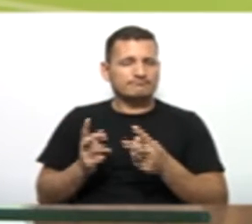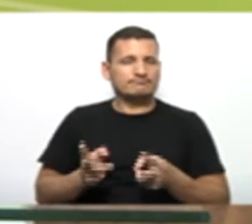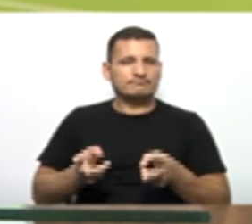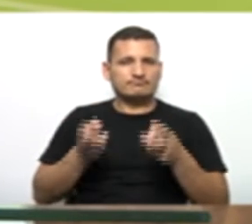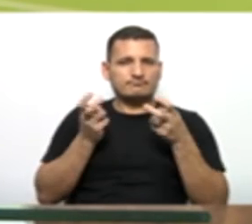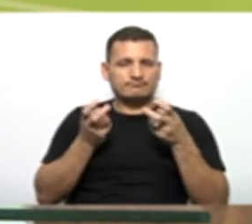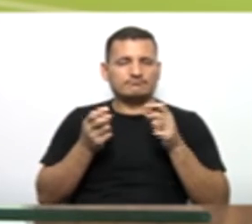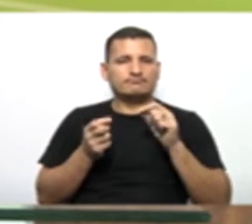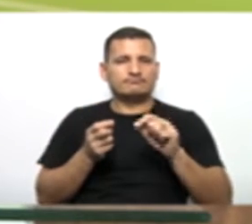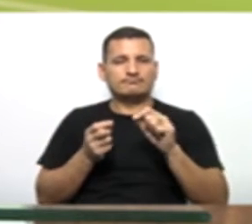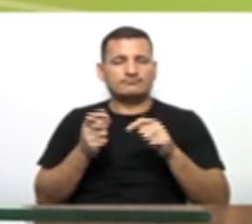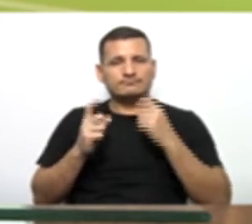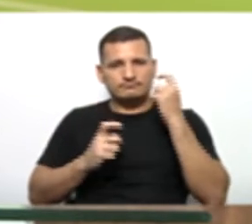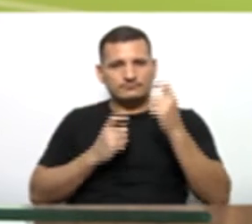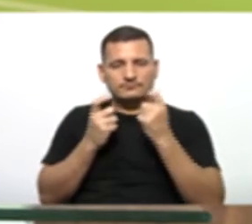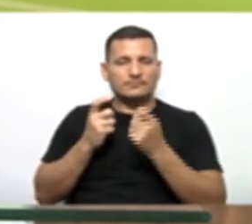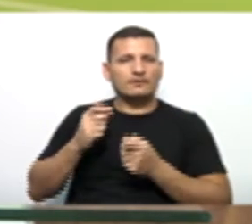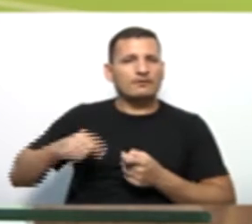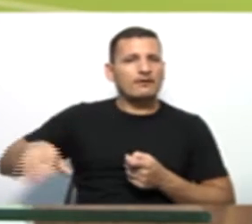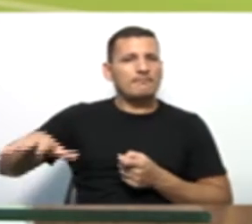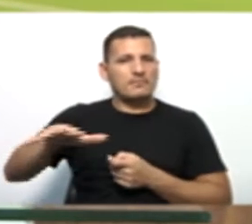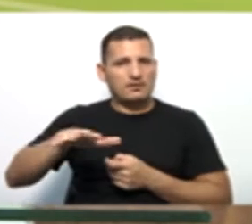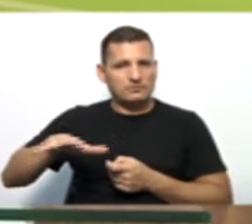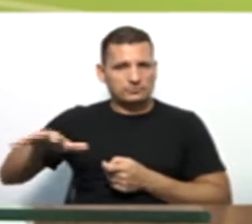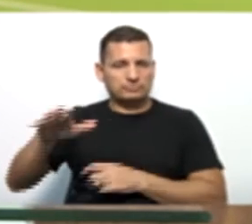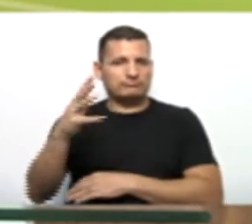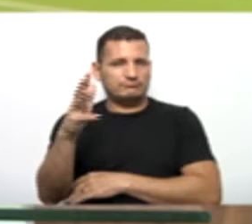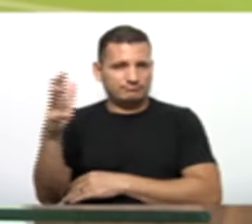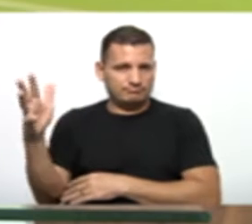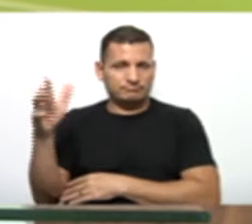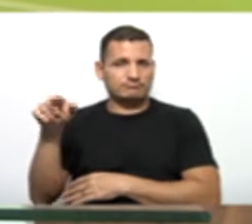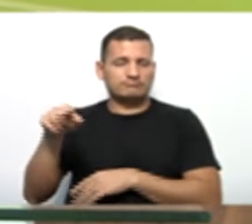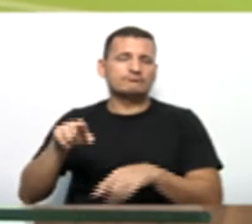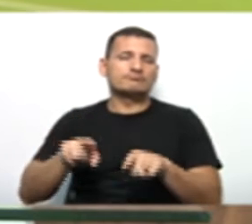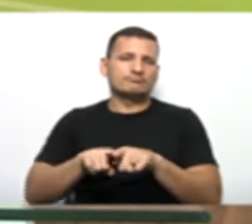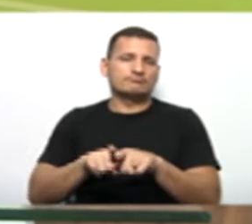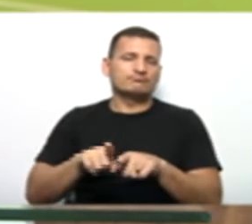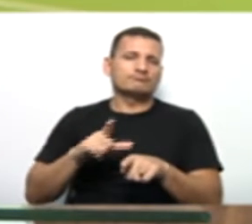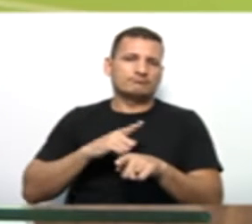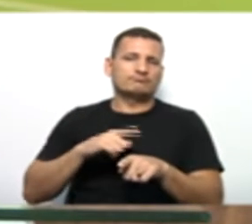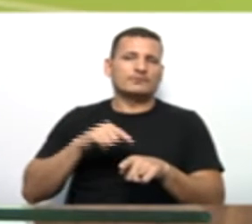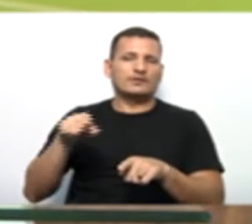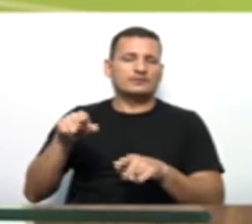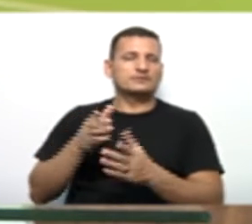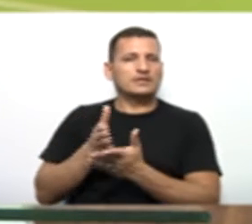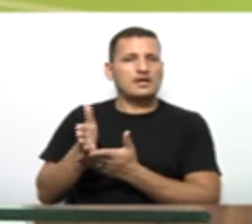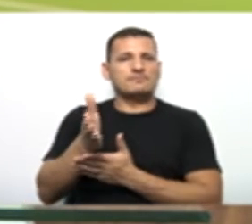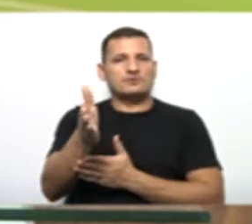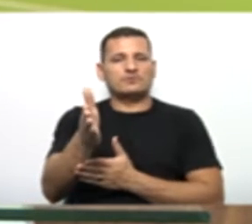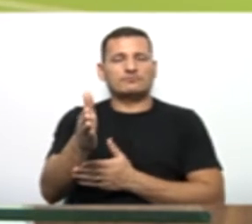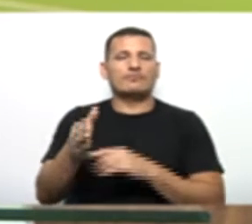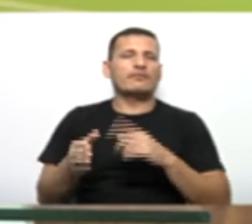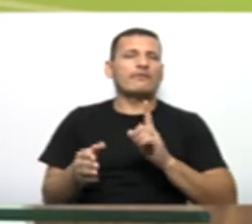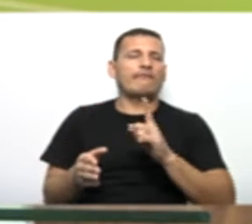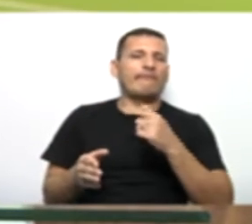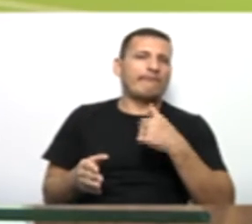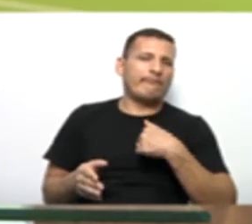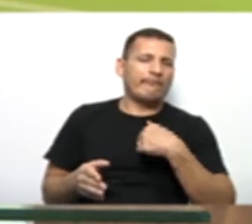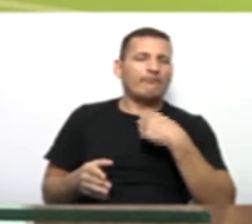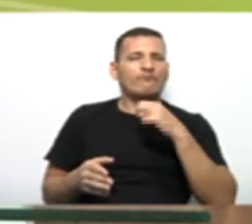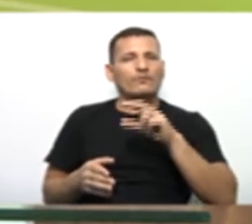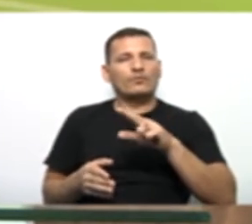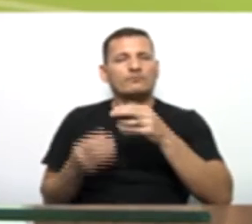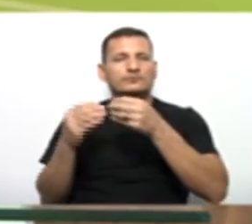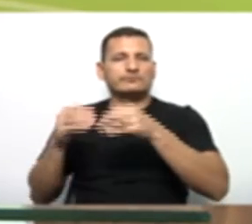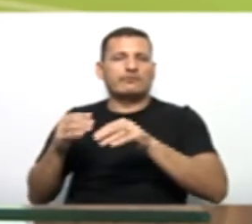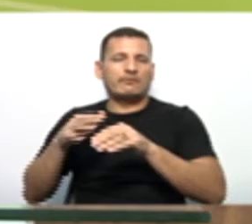a preocupação com o meio ambiente, ela também tem esse viés, que não é assim, eu vou prejudicar o meio ambiente, eu